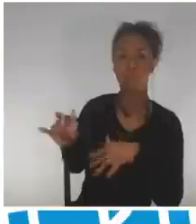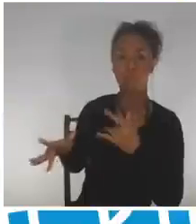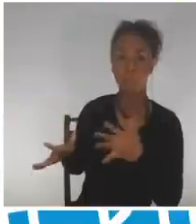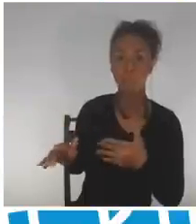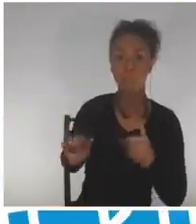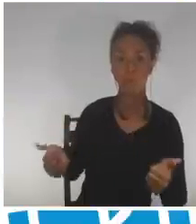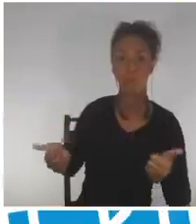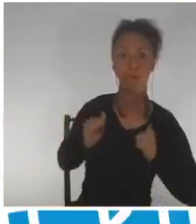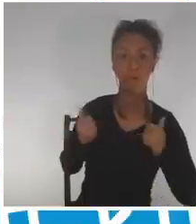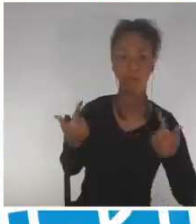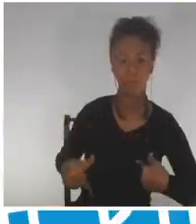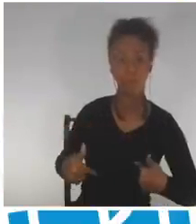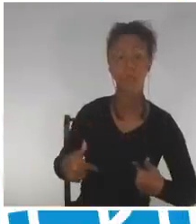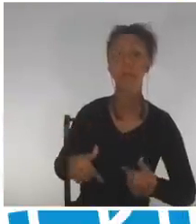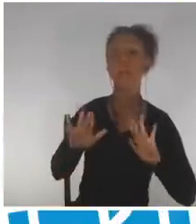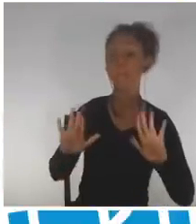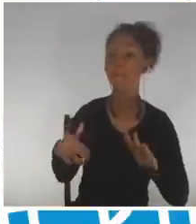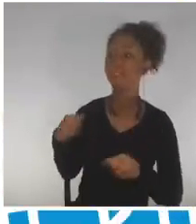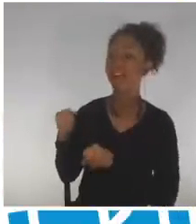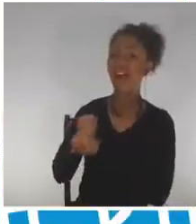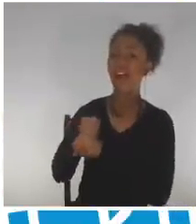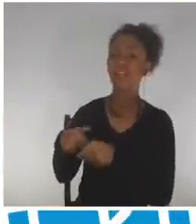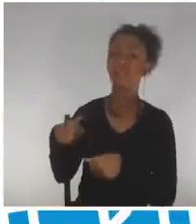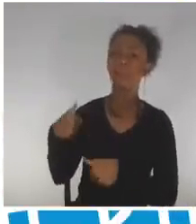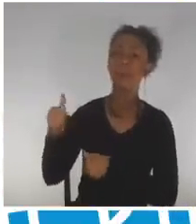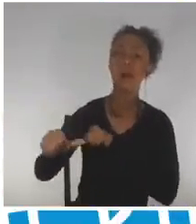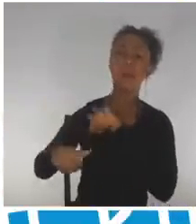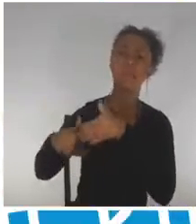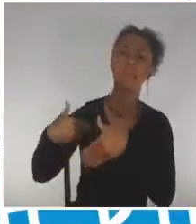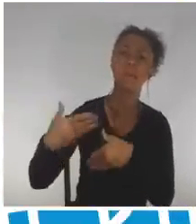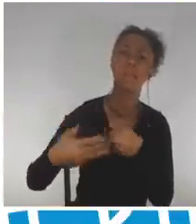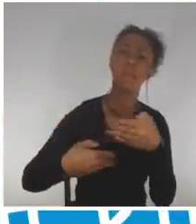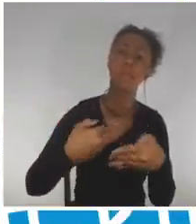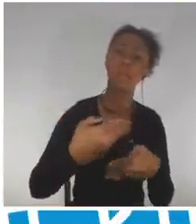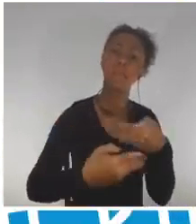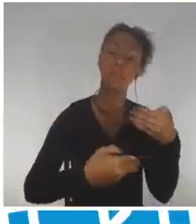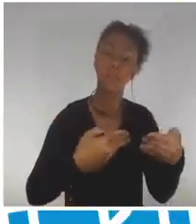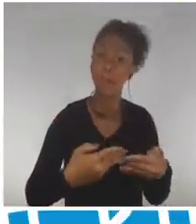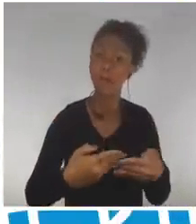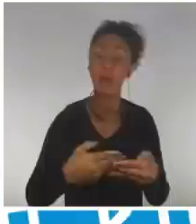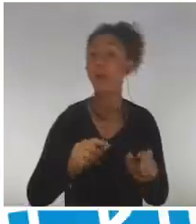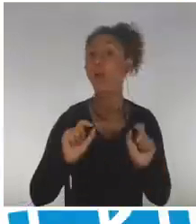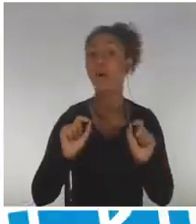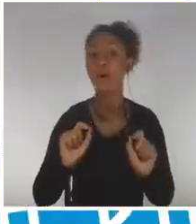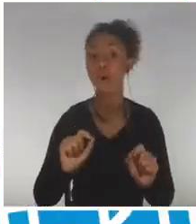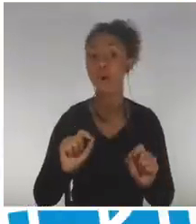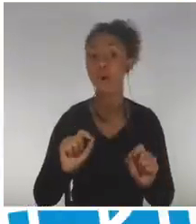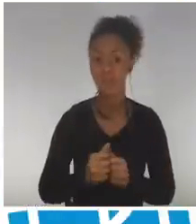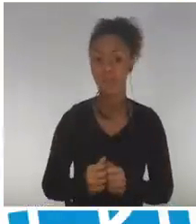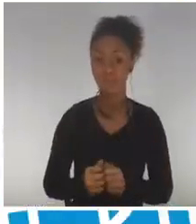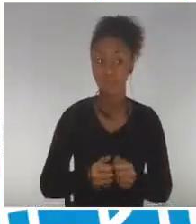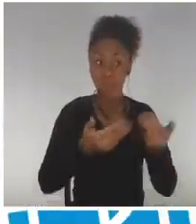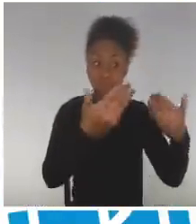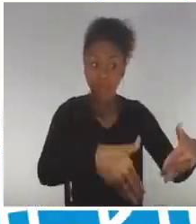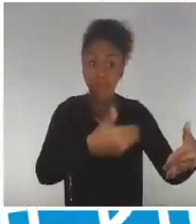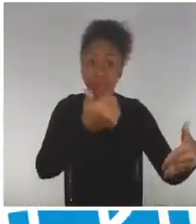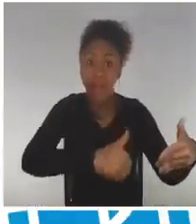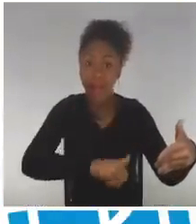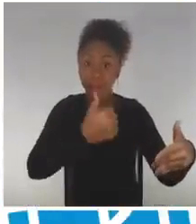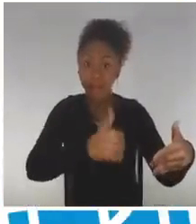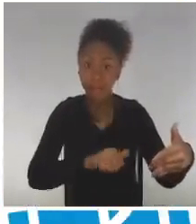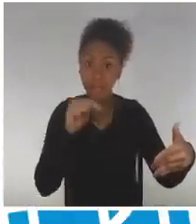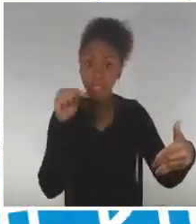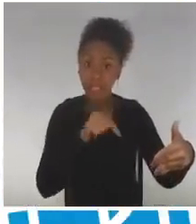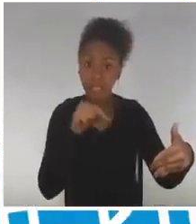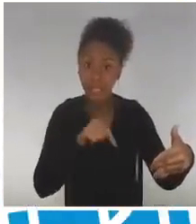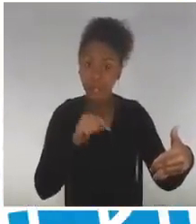mas passados esses anos todos, a convivência com a avaliação é não só